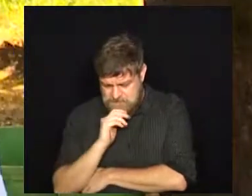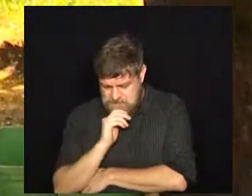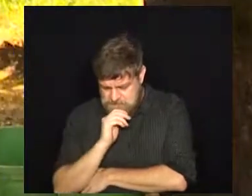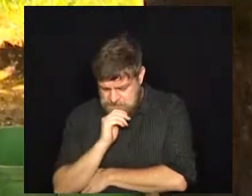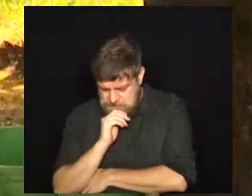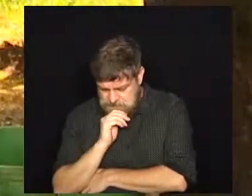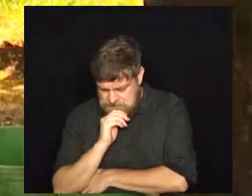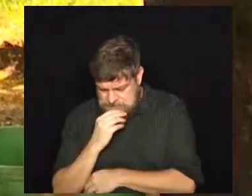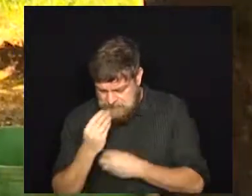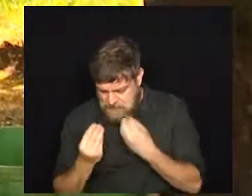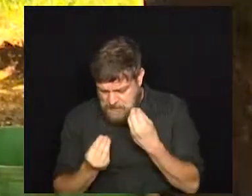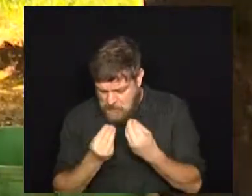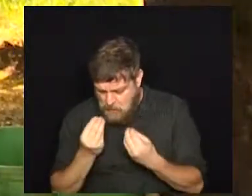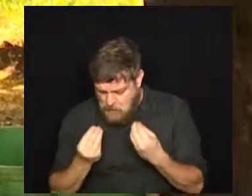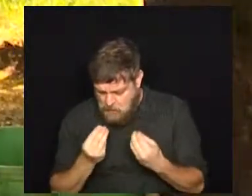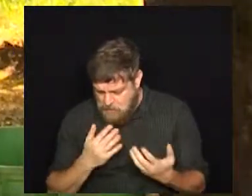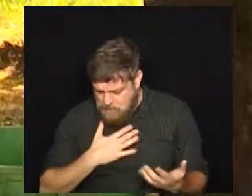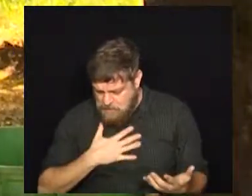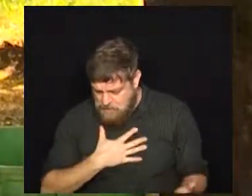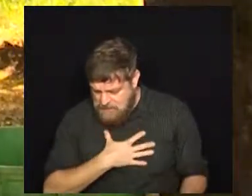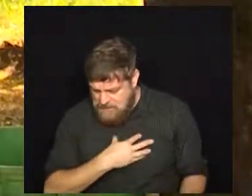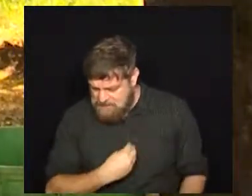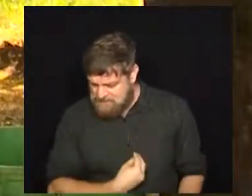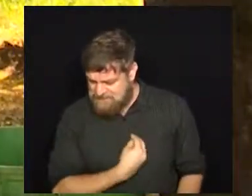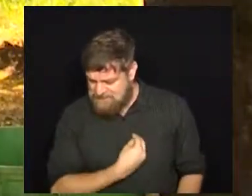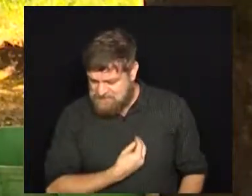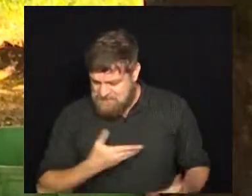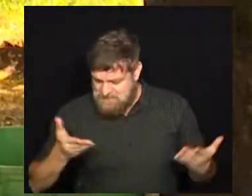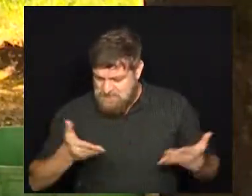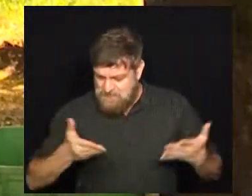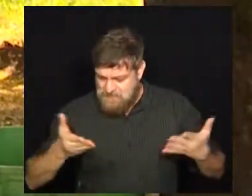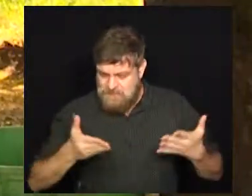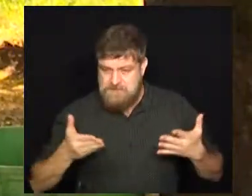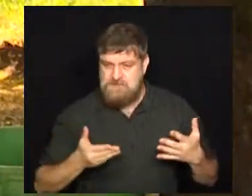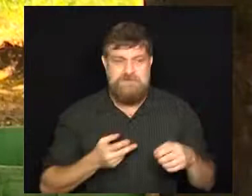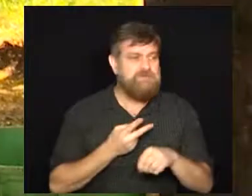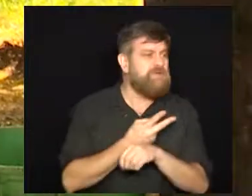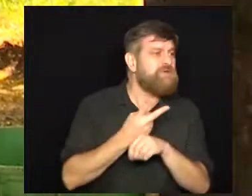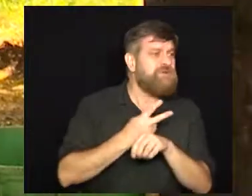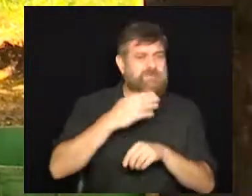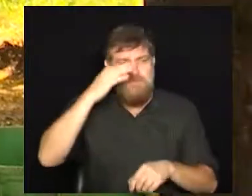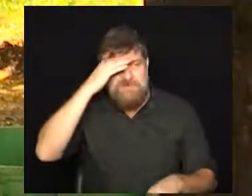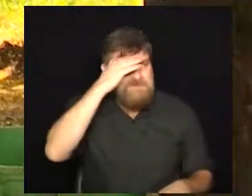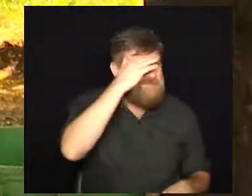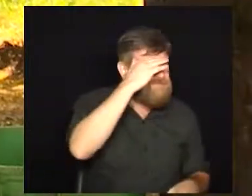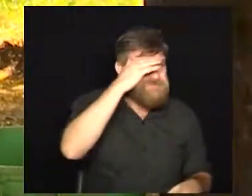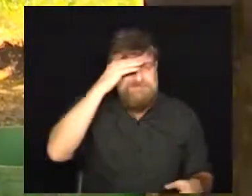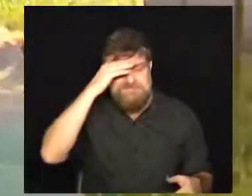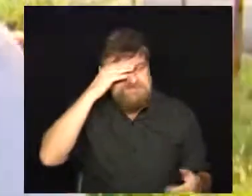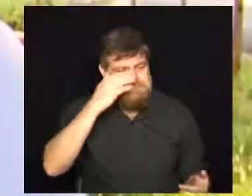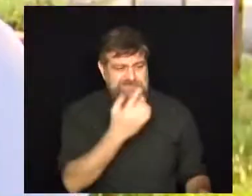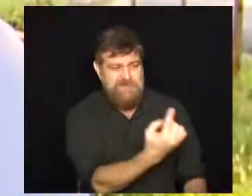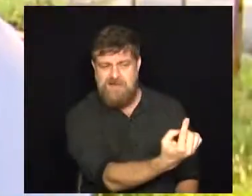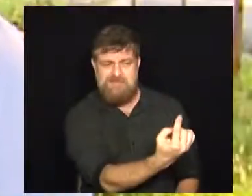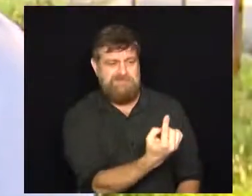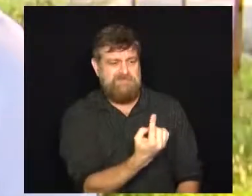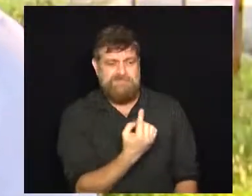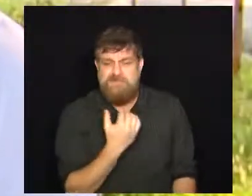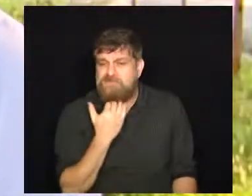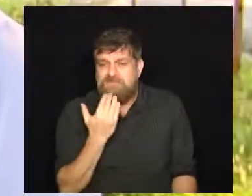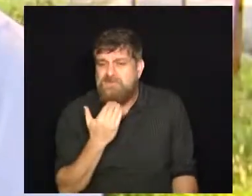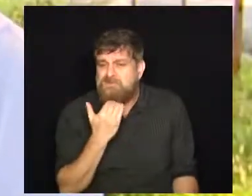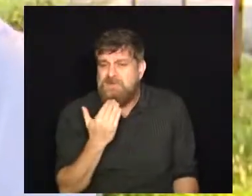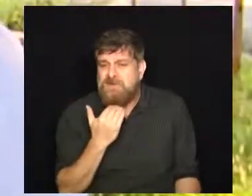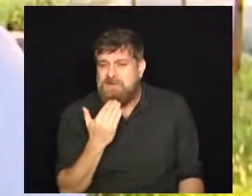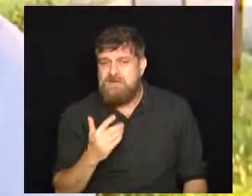como seria se ela estivesse aqui hoje? Procuro por todos os lados e não vejo.